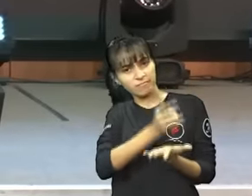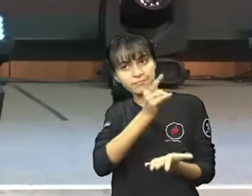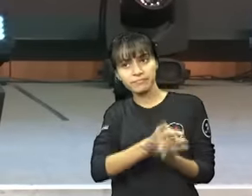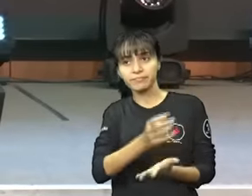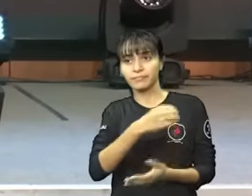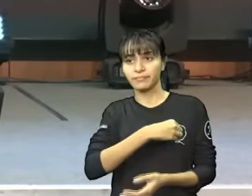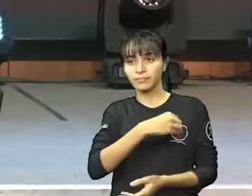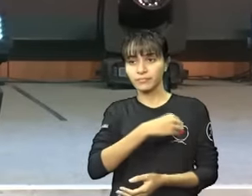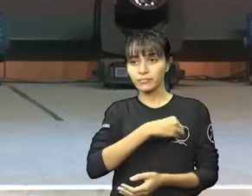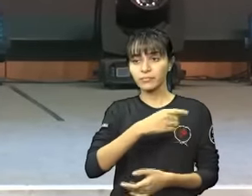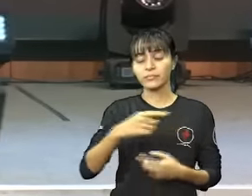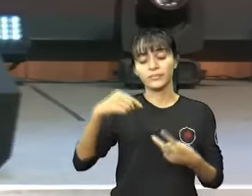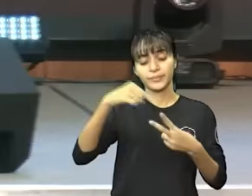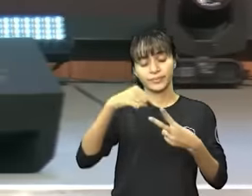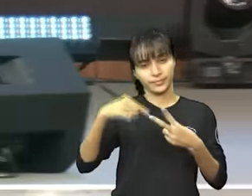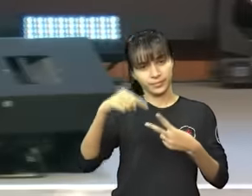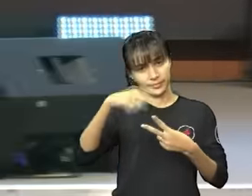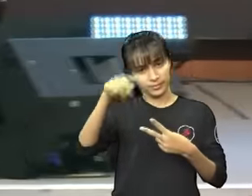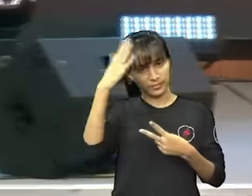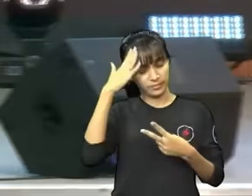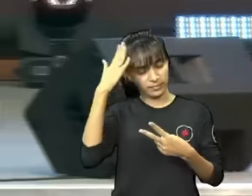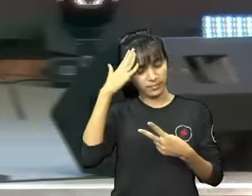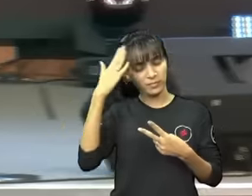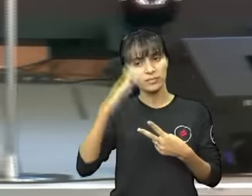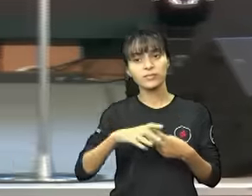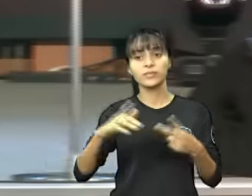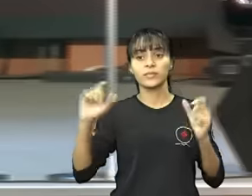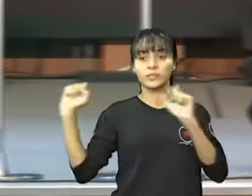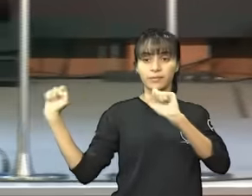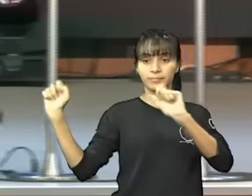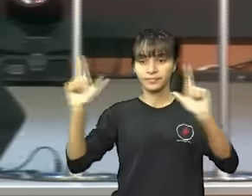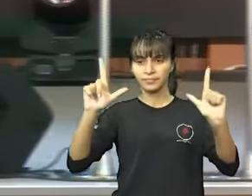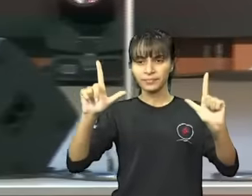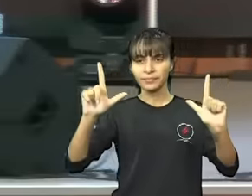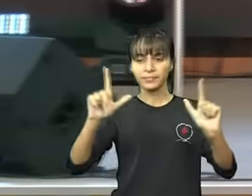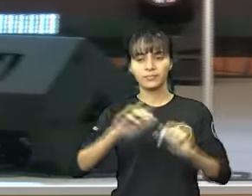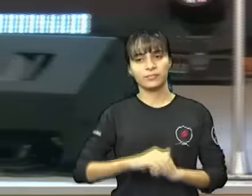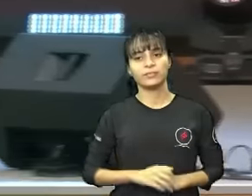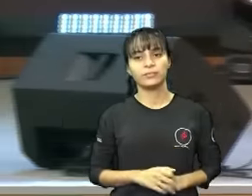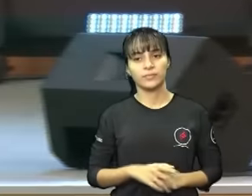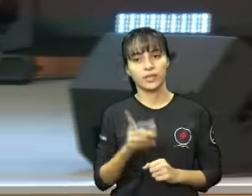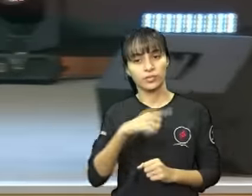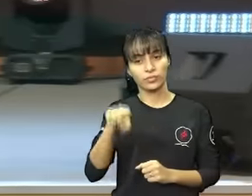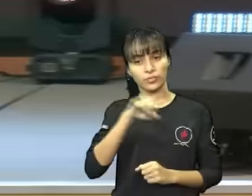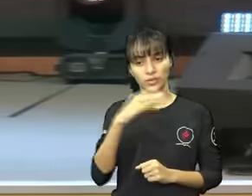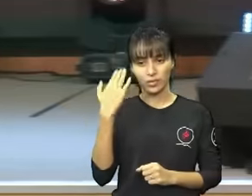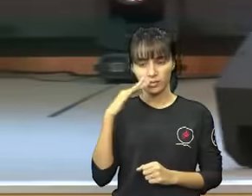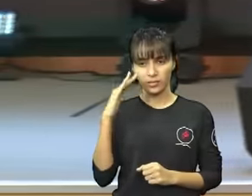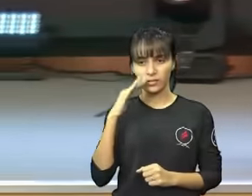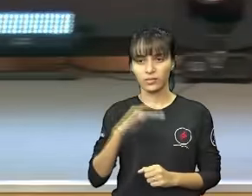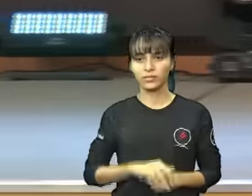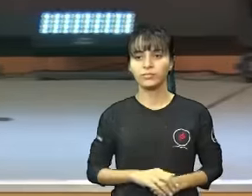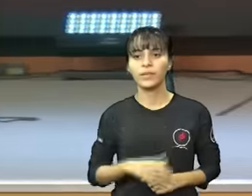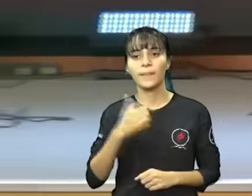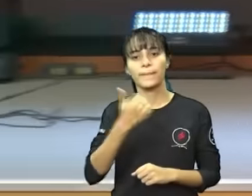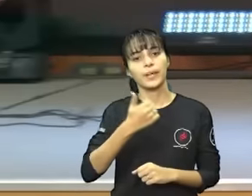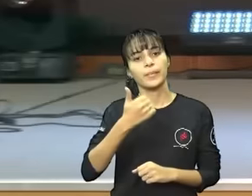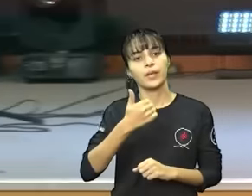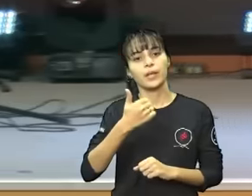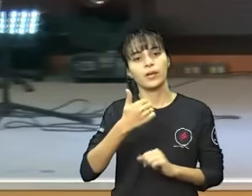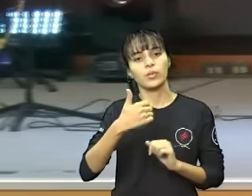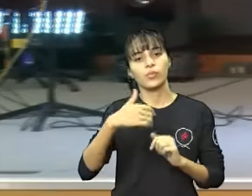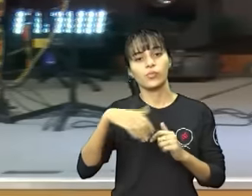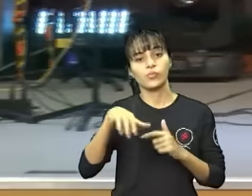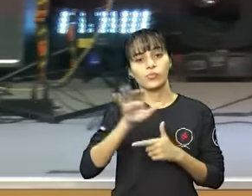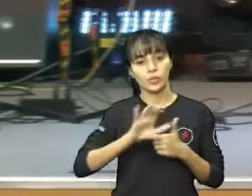colocar aqui duas para você saber e vou botar na tela para você poder entender isso foi aí primeira Coríntios Capítulo